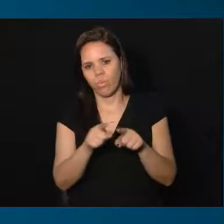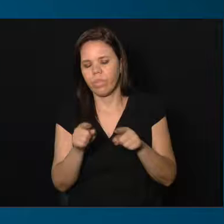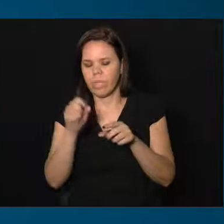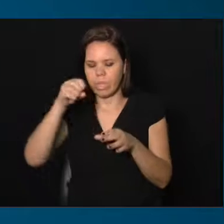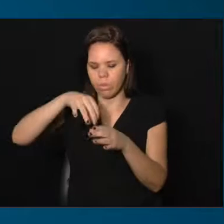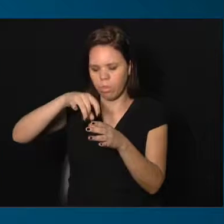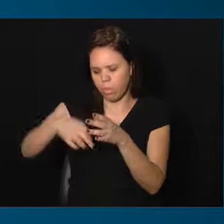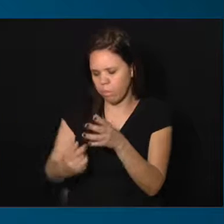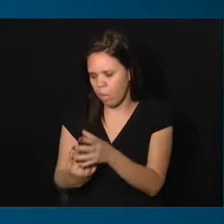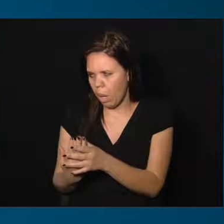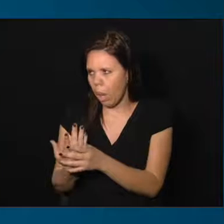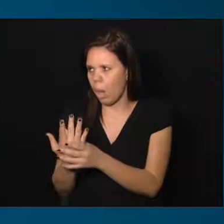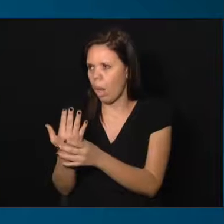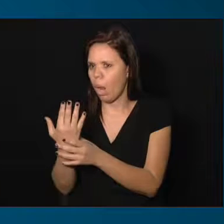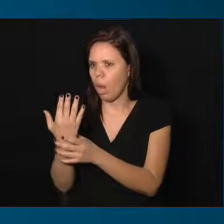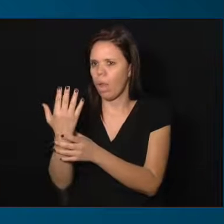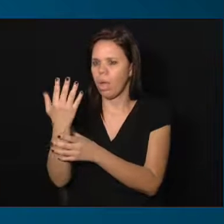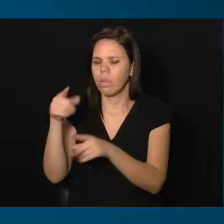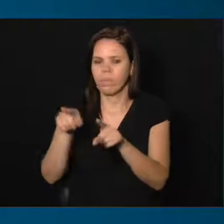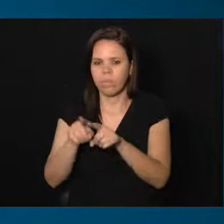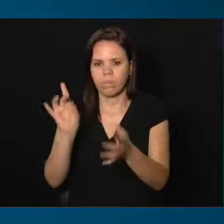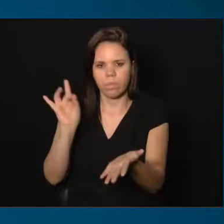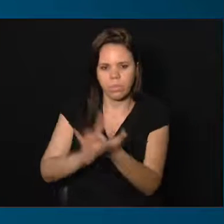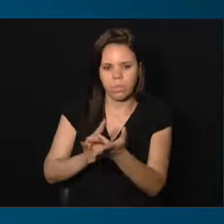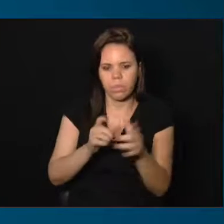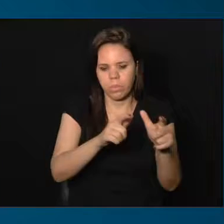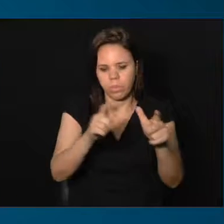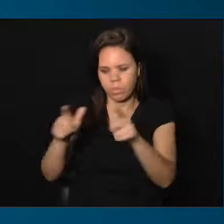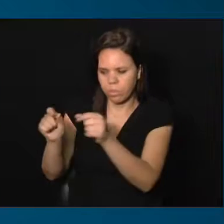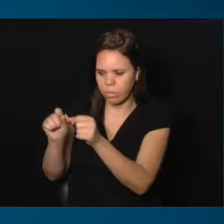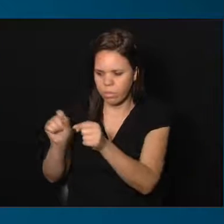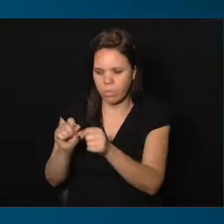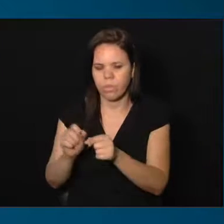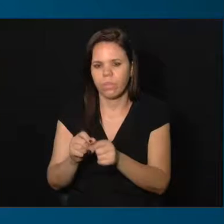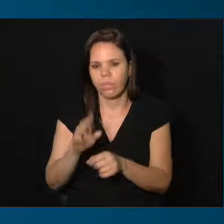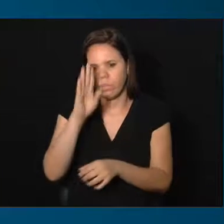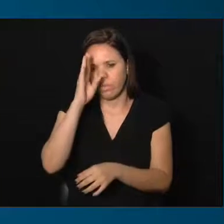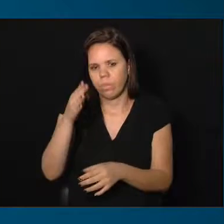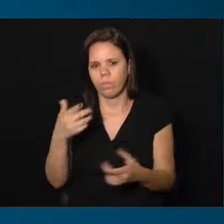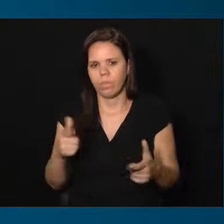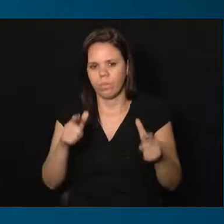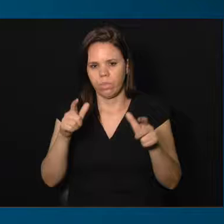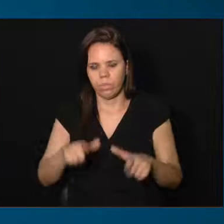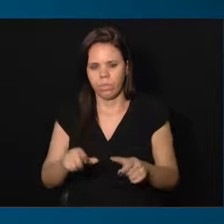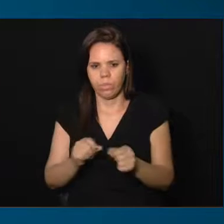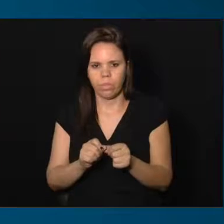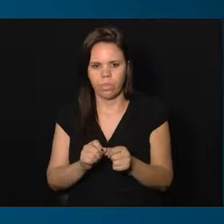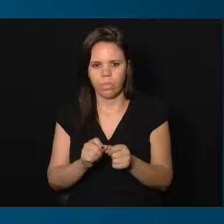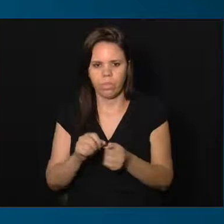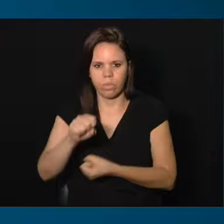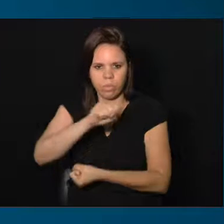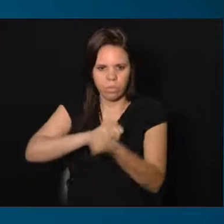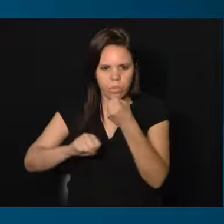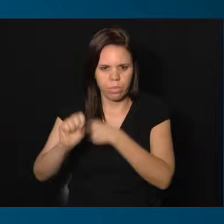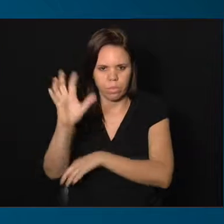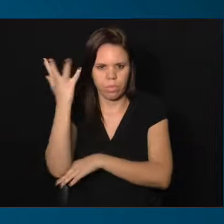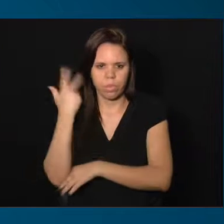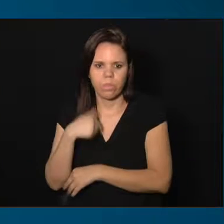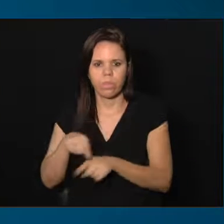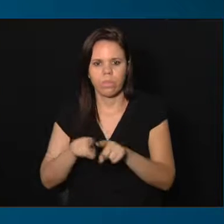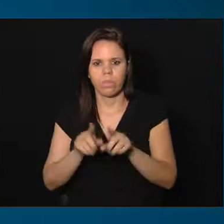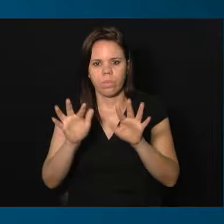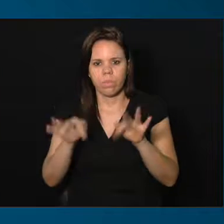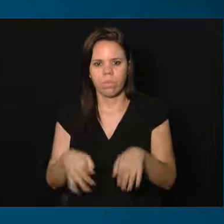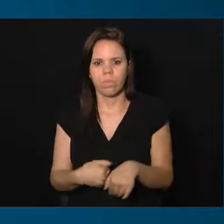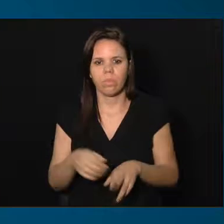espécies arbóreas nativas e o local em que será realizada preferencialmente no local de impacto ambiental. E, por fim,